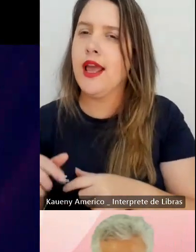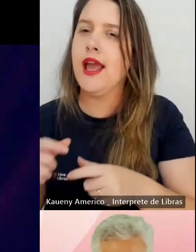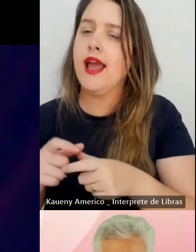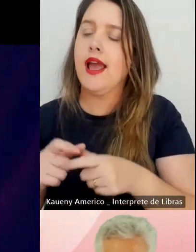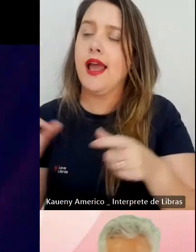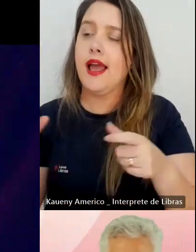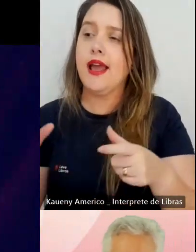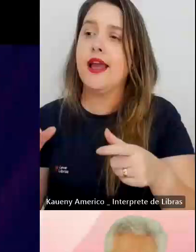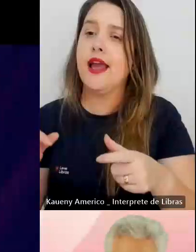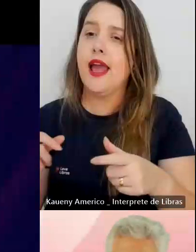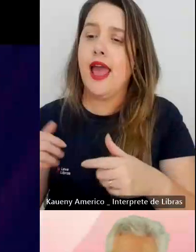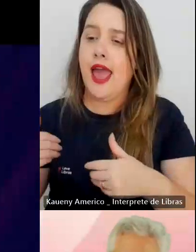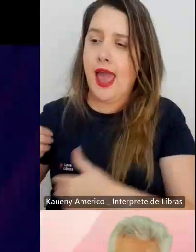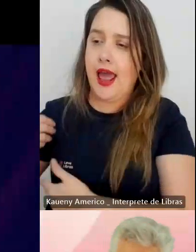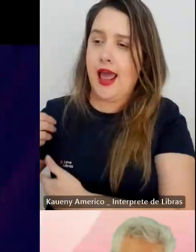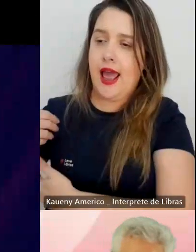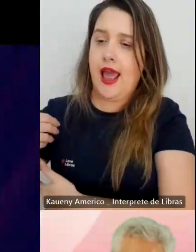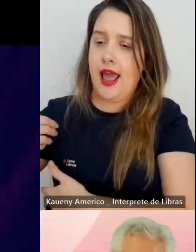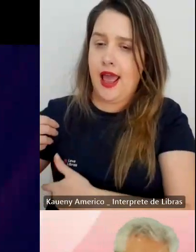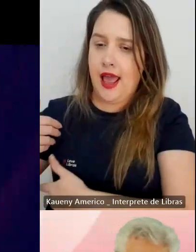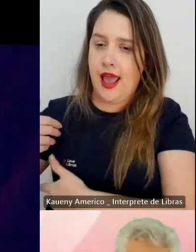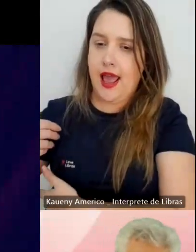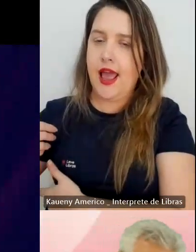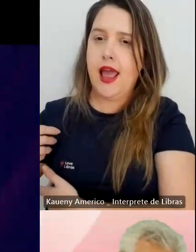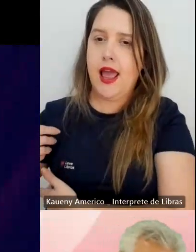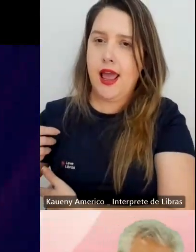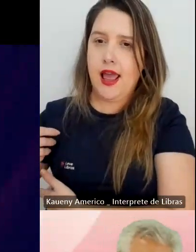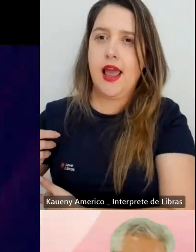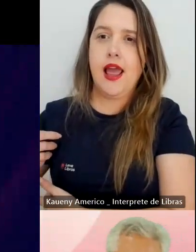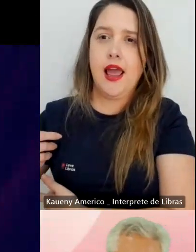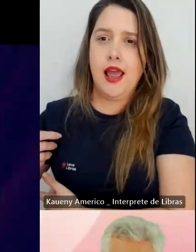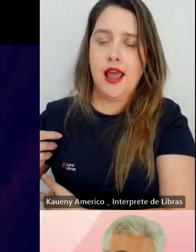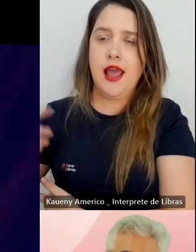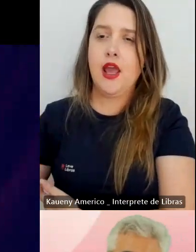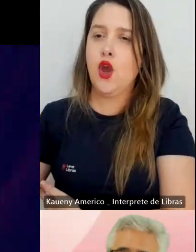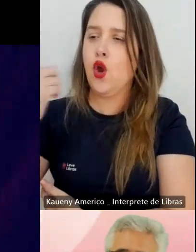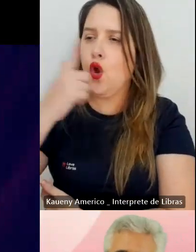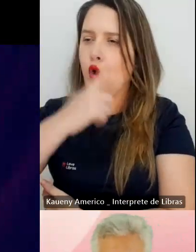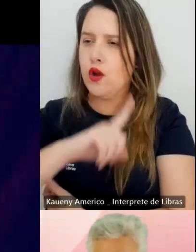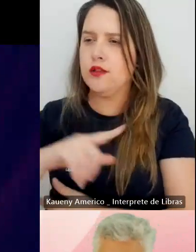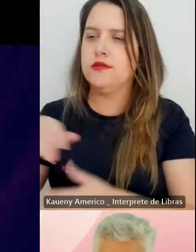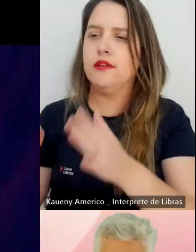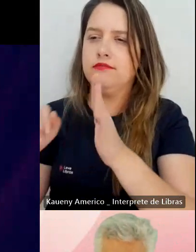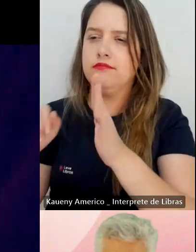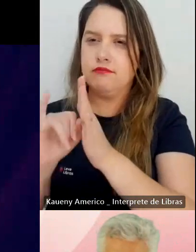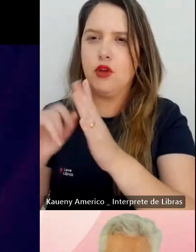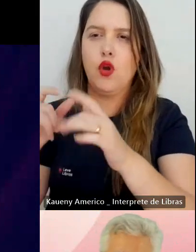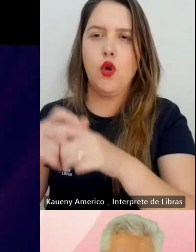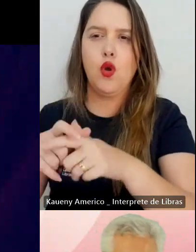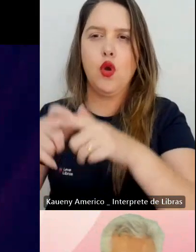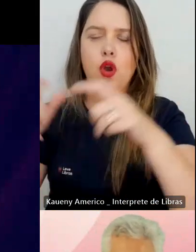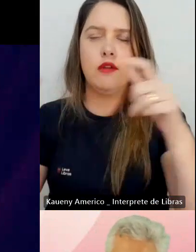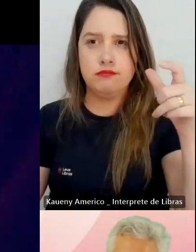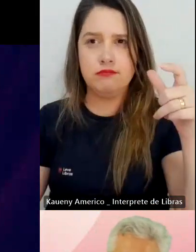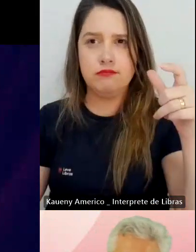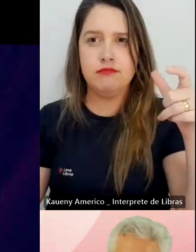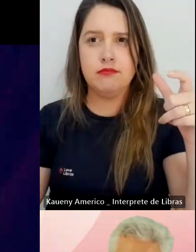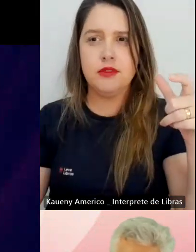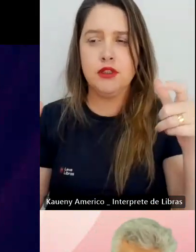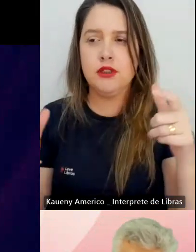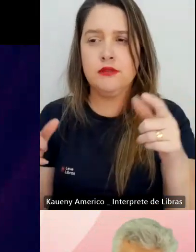mama. Então a glândula, às vezes, a gente consegue identificar como uma coisa grande que quando você mobiliza, você mexe